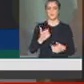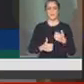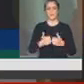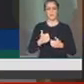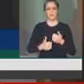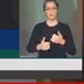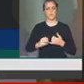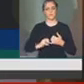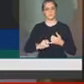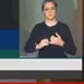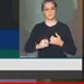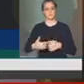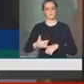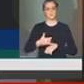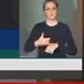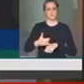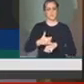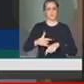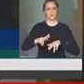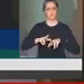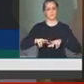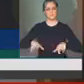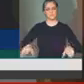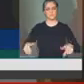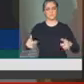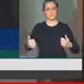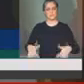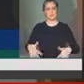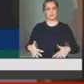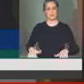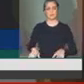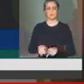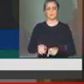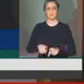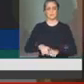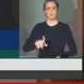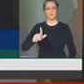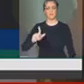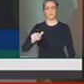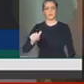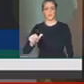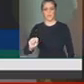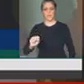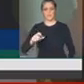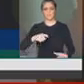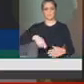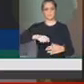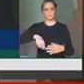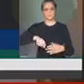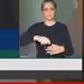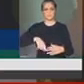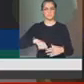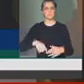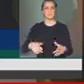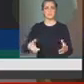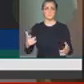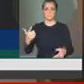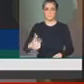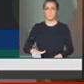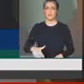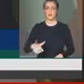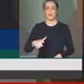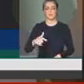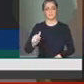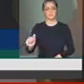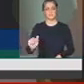do óleo de soja, os aumentos no gás de cozinha, agora também o aumento na